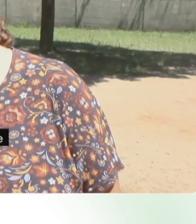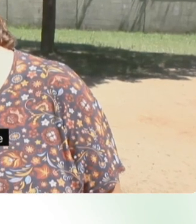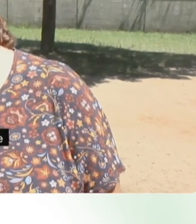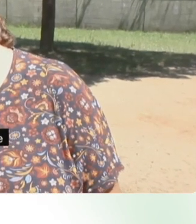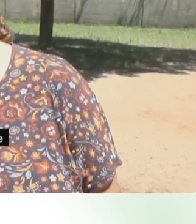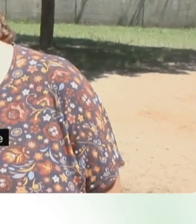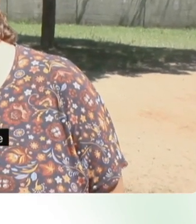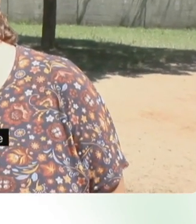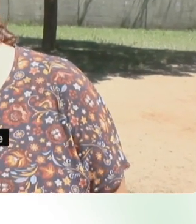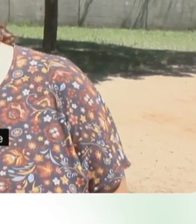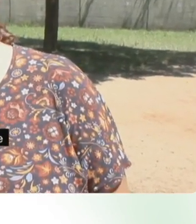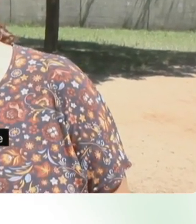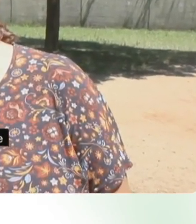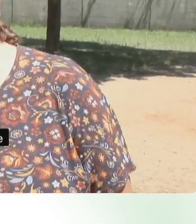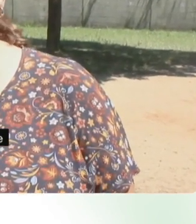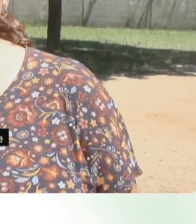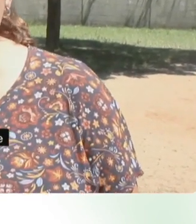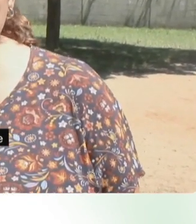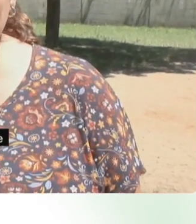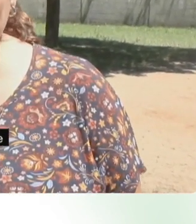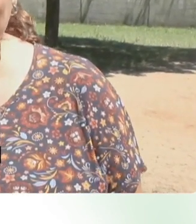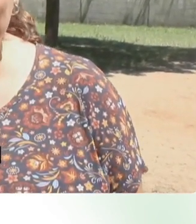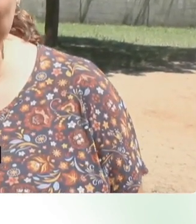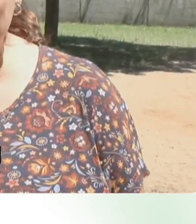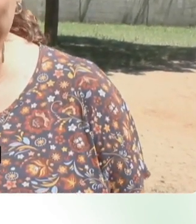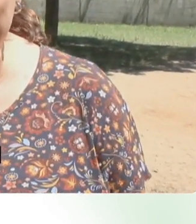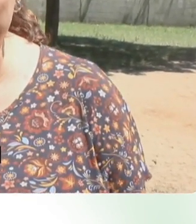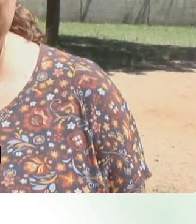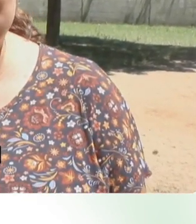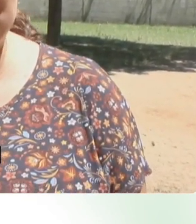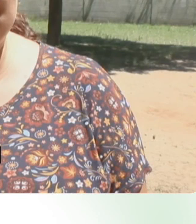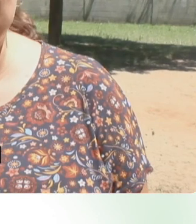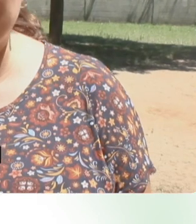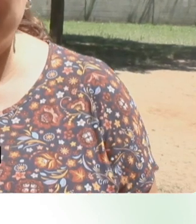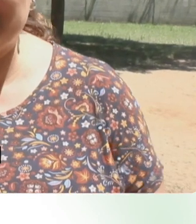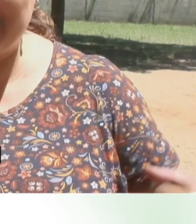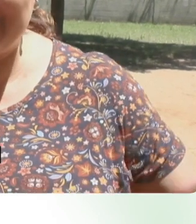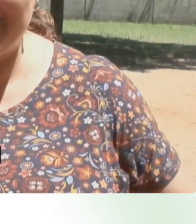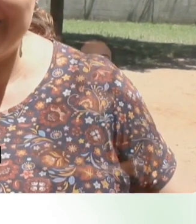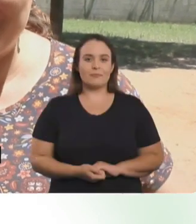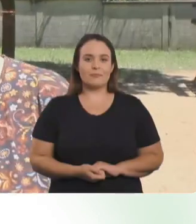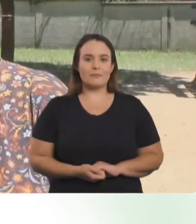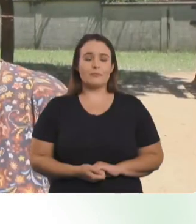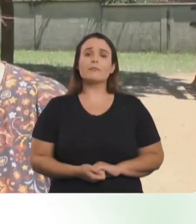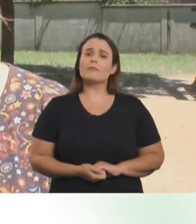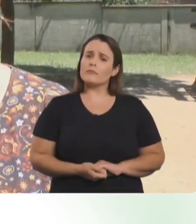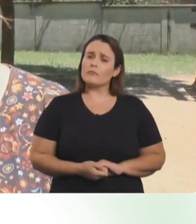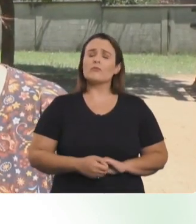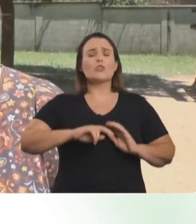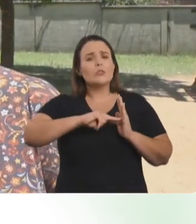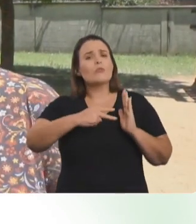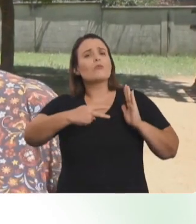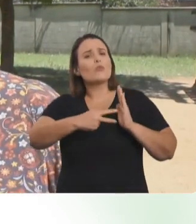Nogueira trabalha na formação de educadores para a educação inclusiva. Ela é uma mulher branca e está em um pátio de escola. Teve esse